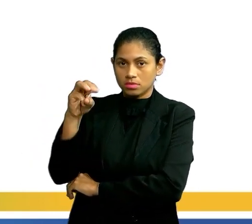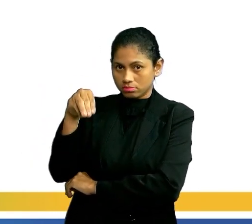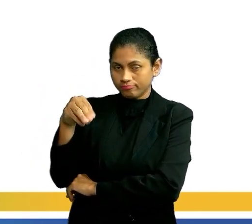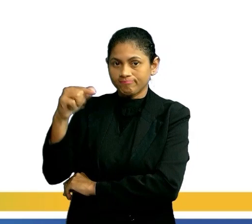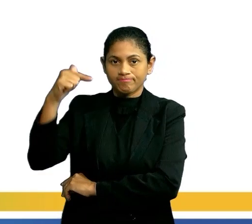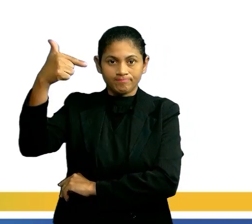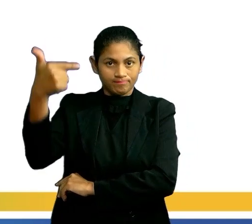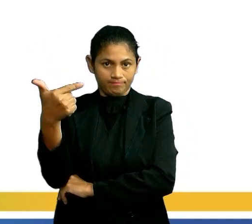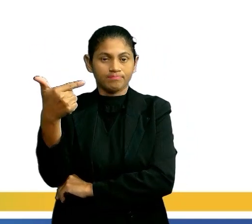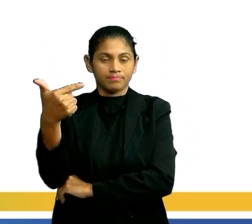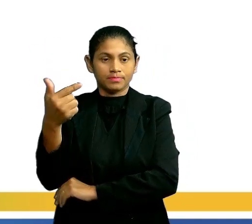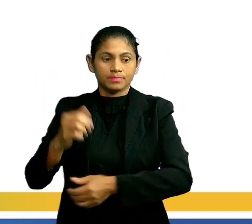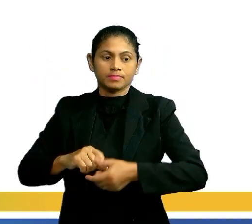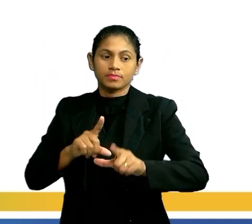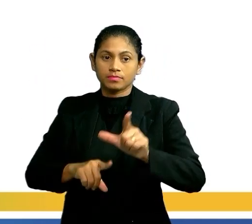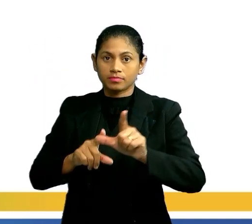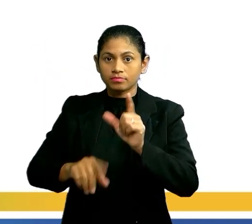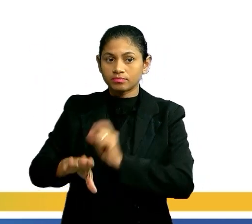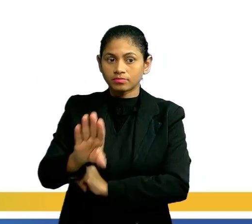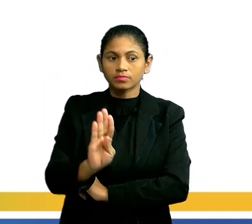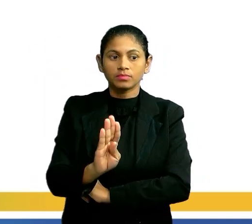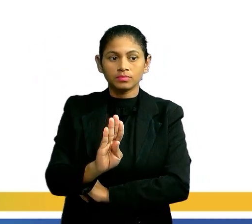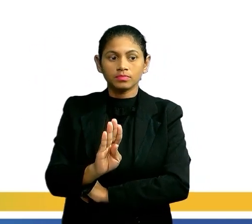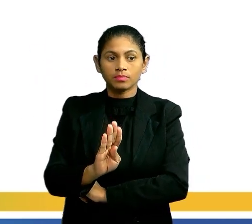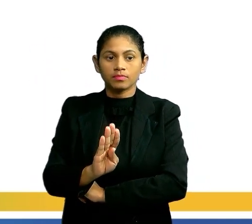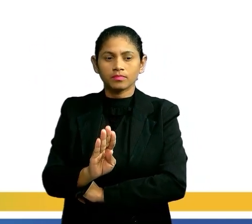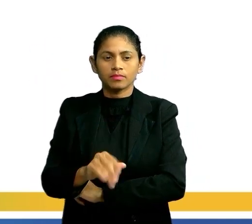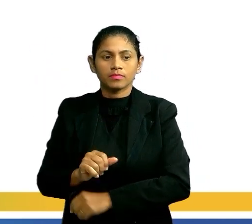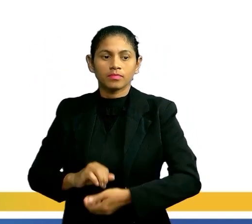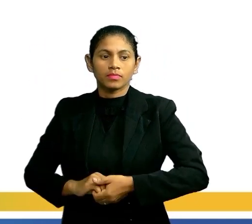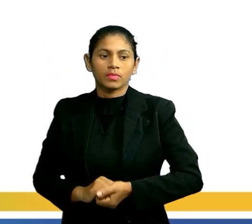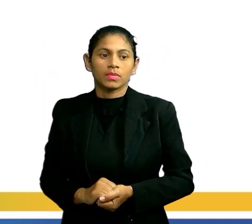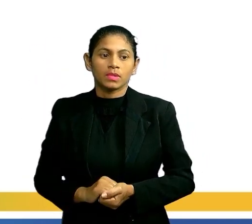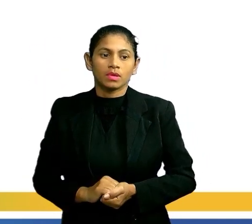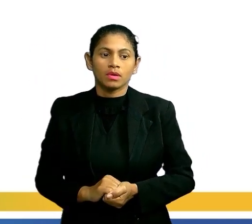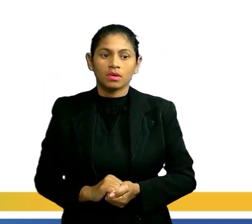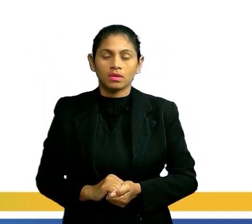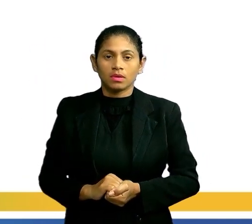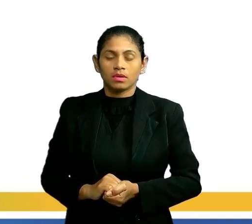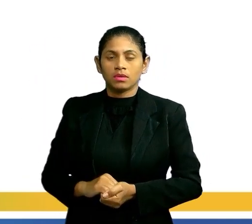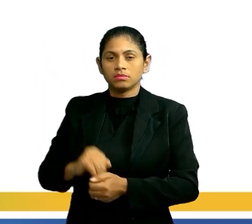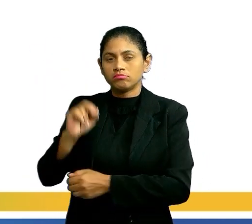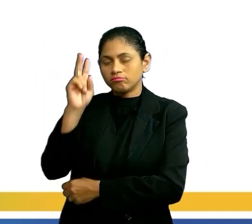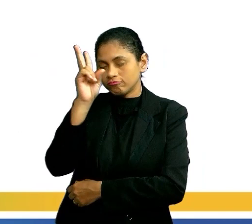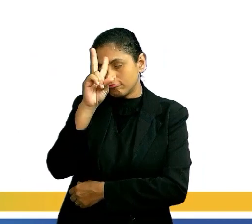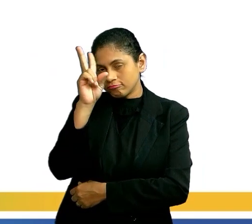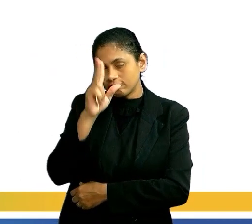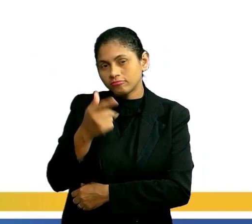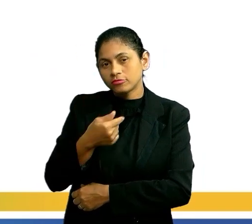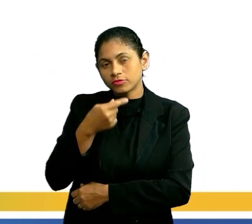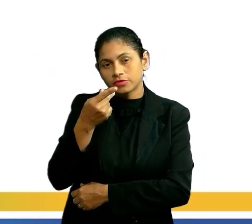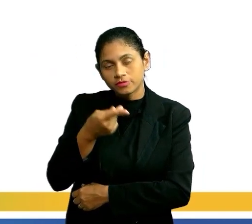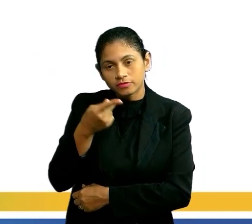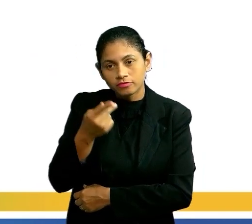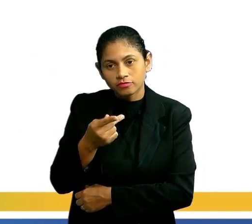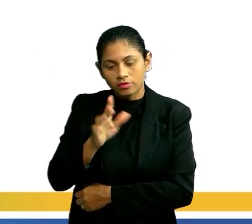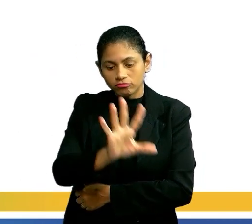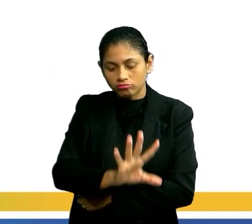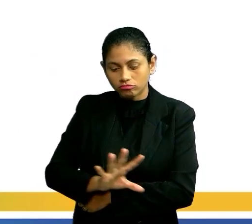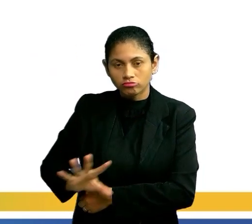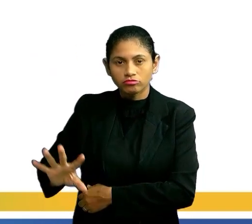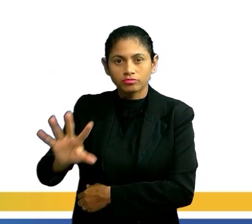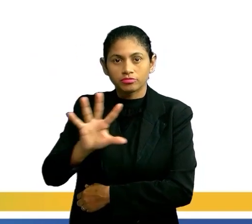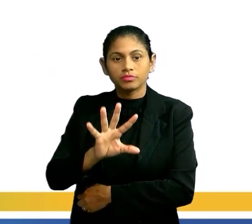Vê para mim, letra B. Lembrando que se falar de área, vai ser sempre centímetro quadrado, metro quadrado,